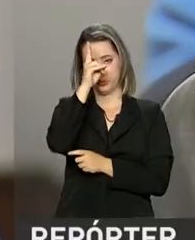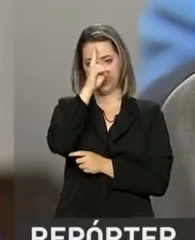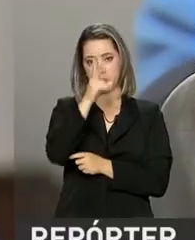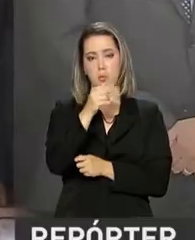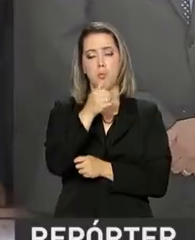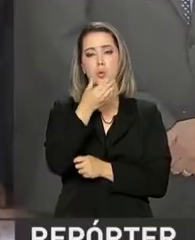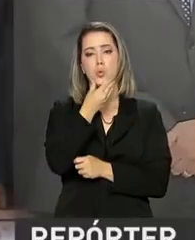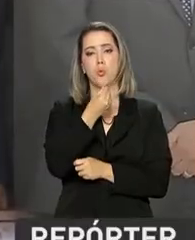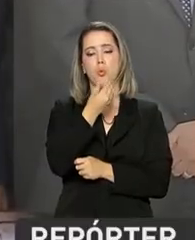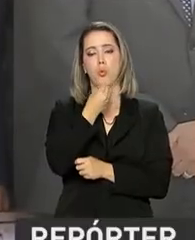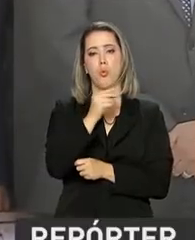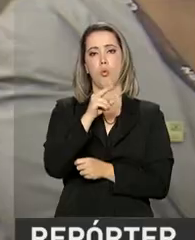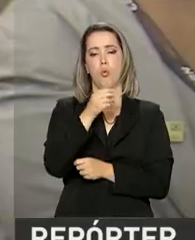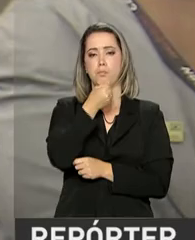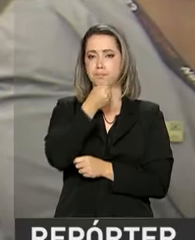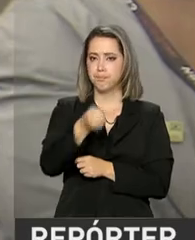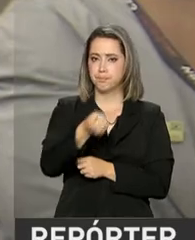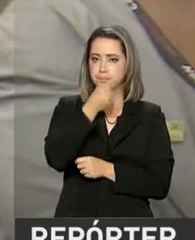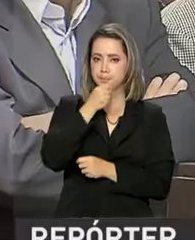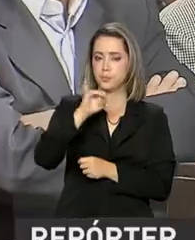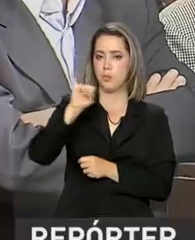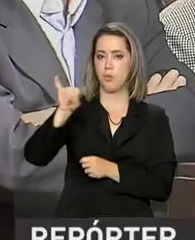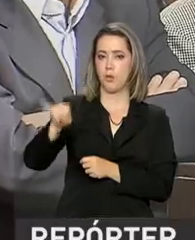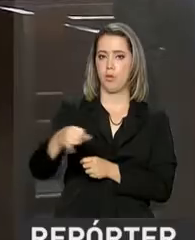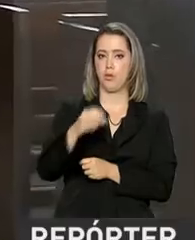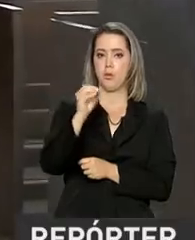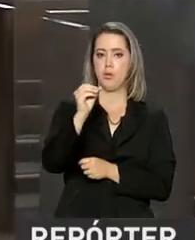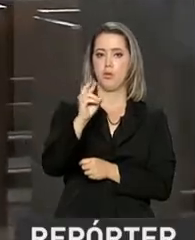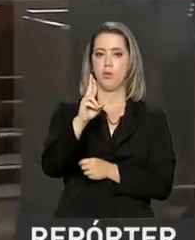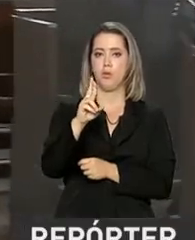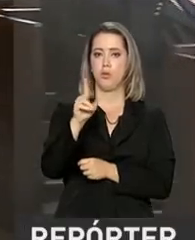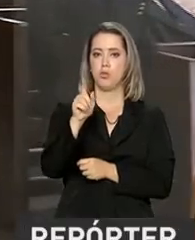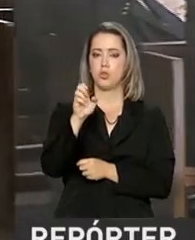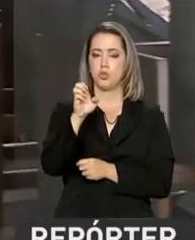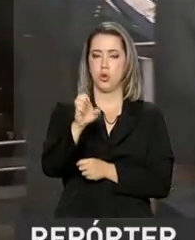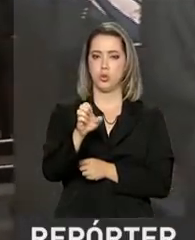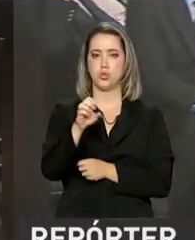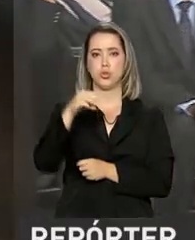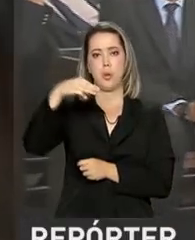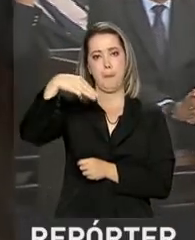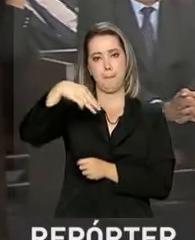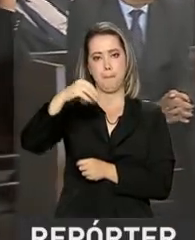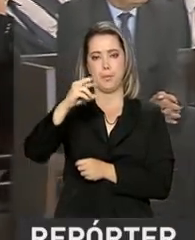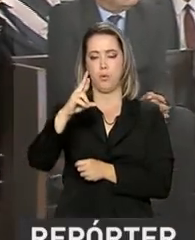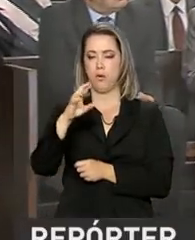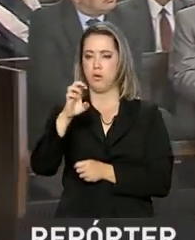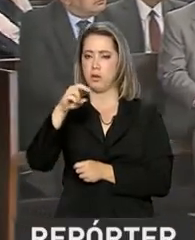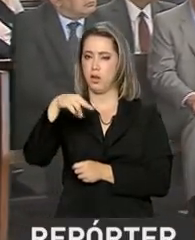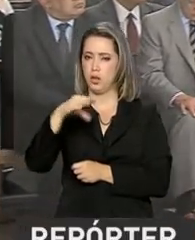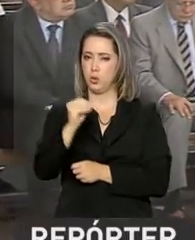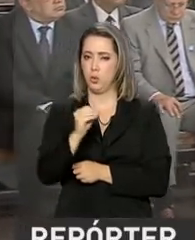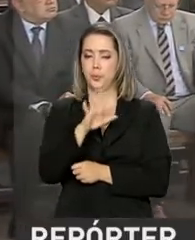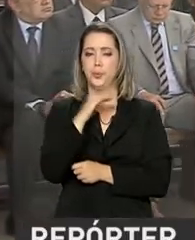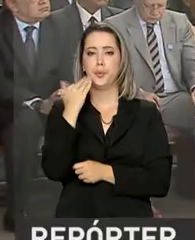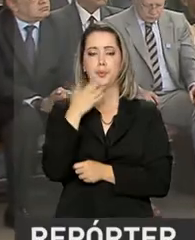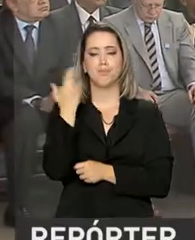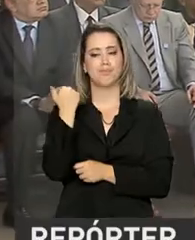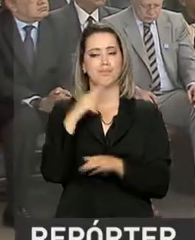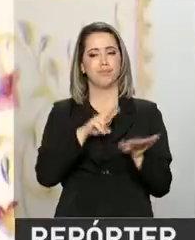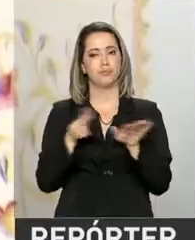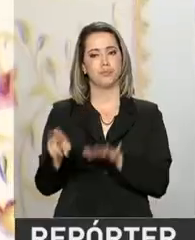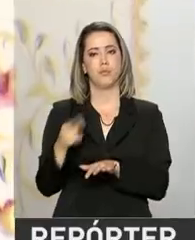jornalista com mais de 40 anos de carreira moreno faleceu na semana passada em decorrência de complicações